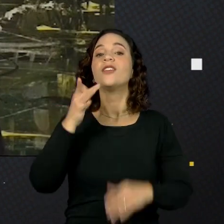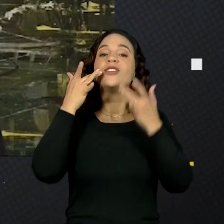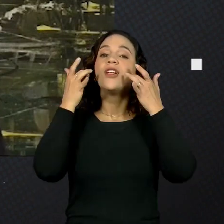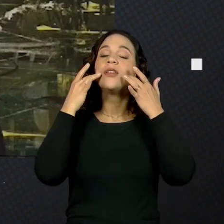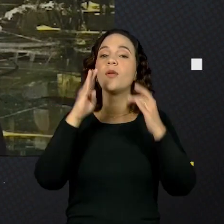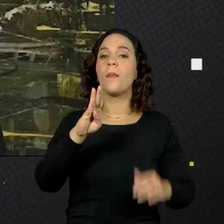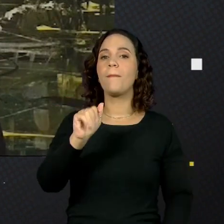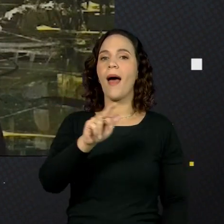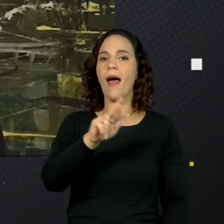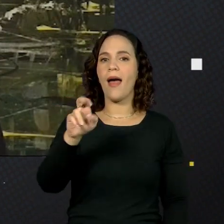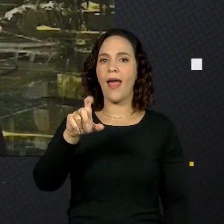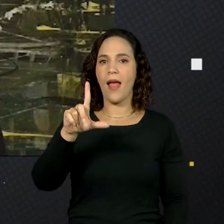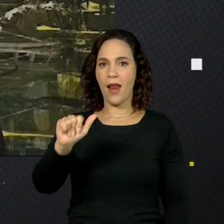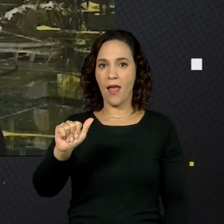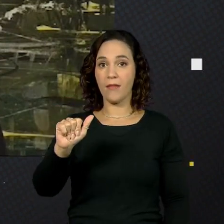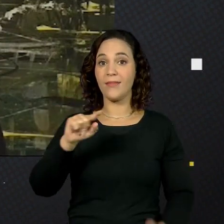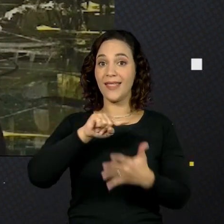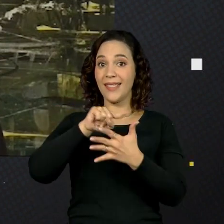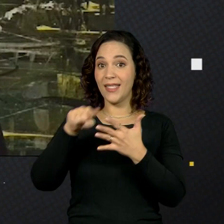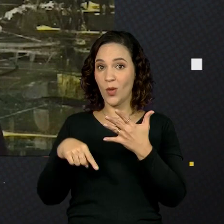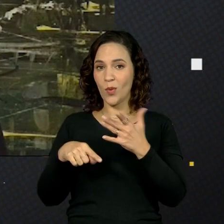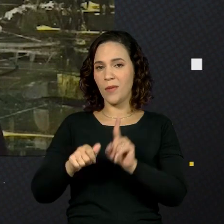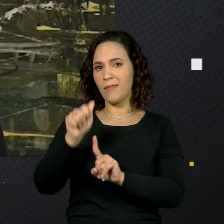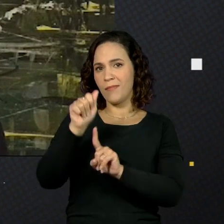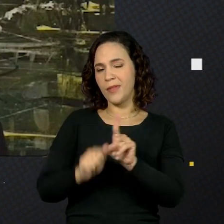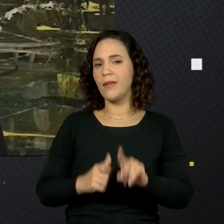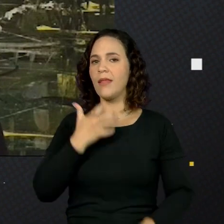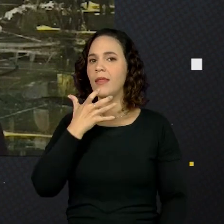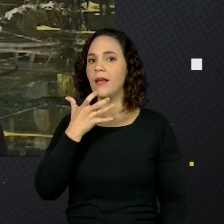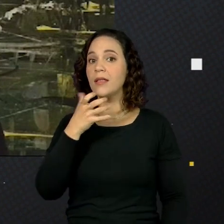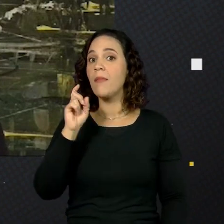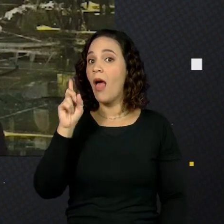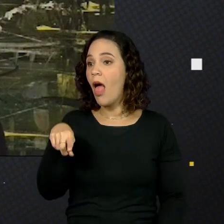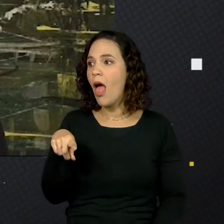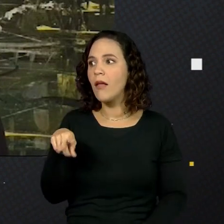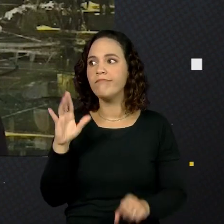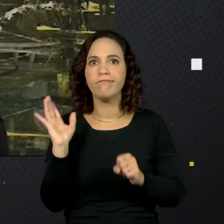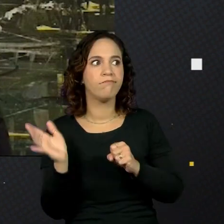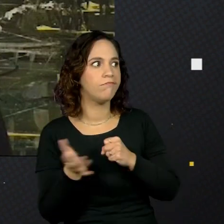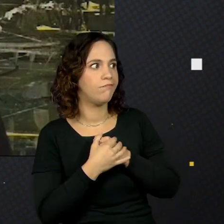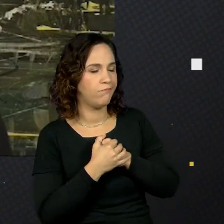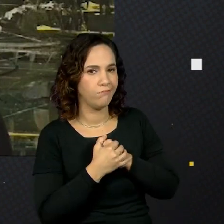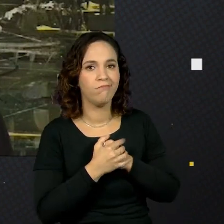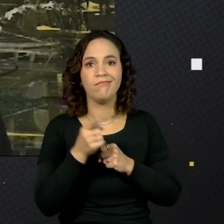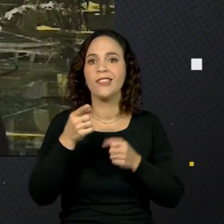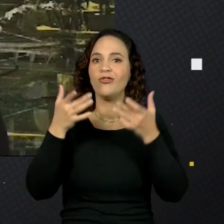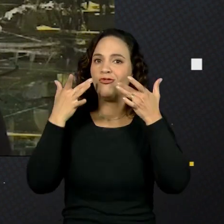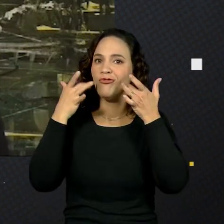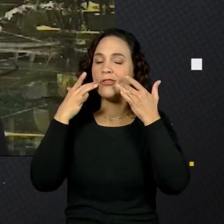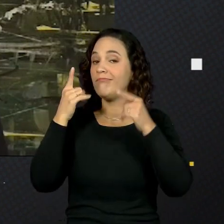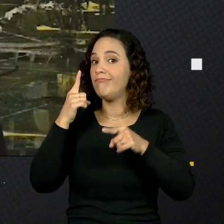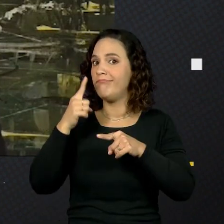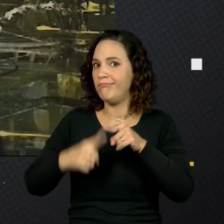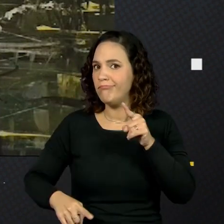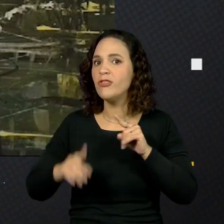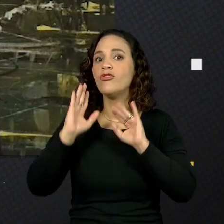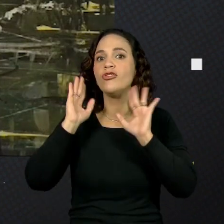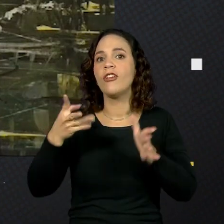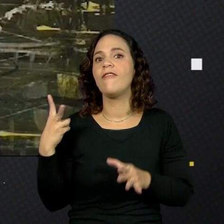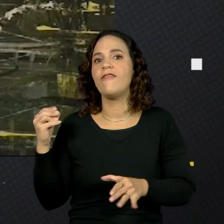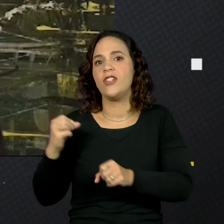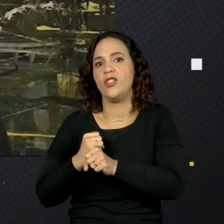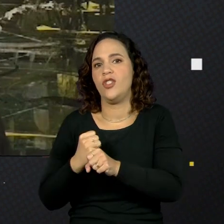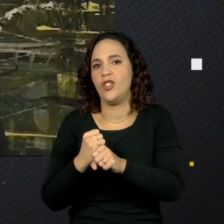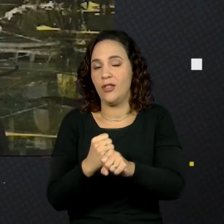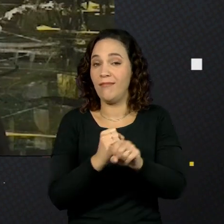em 5 sessões no mês de dezembro, clandestinamente. Barrela havia completado 20 anos e o